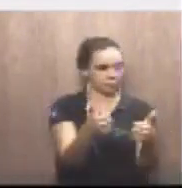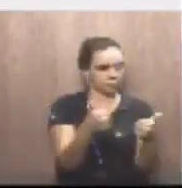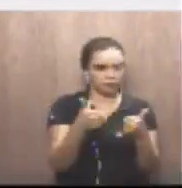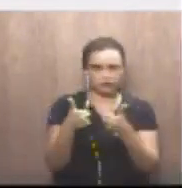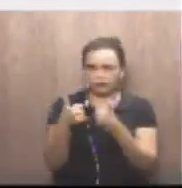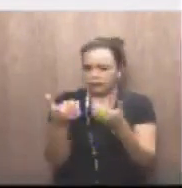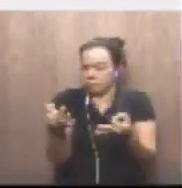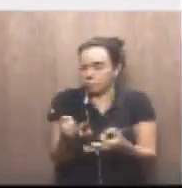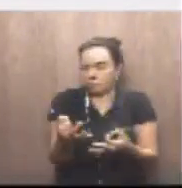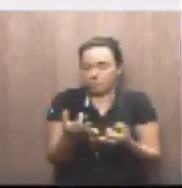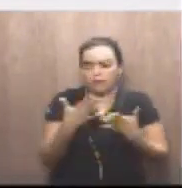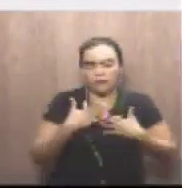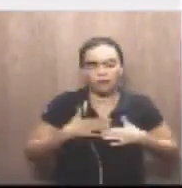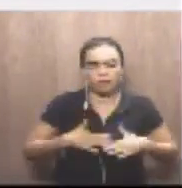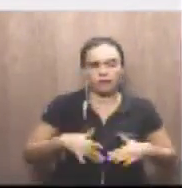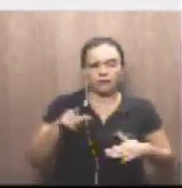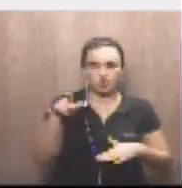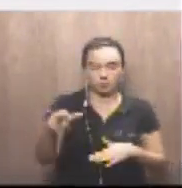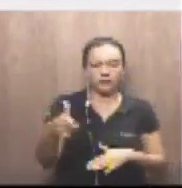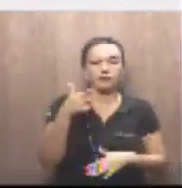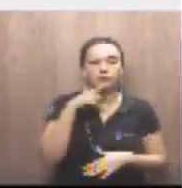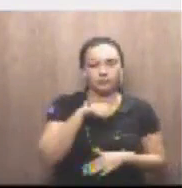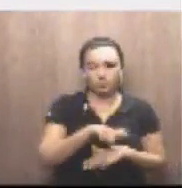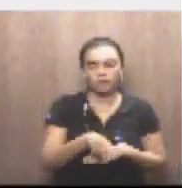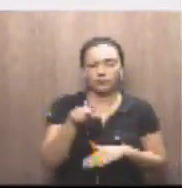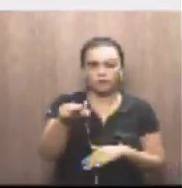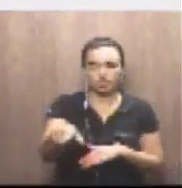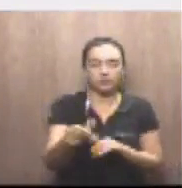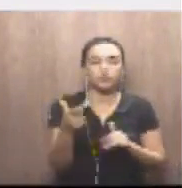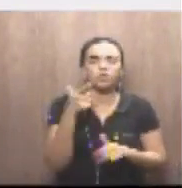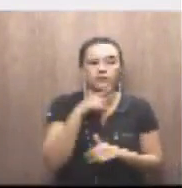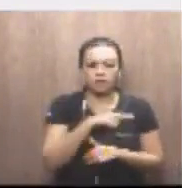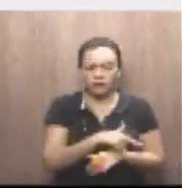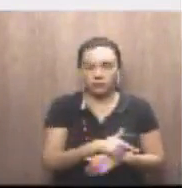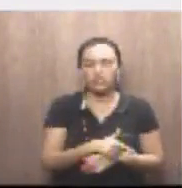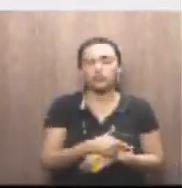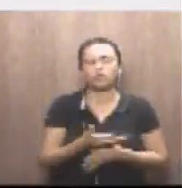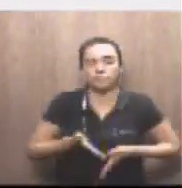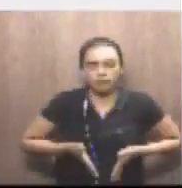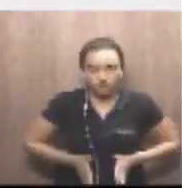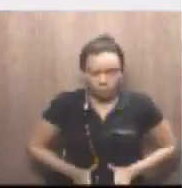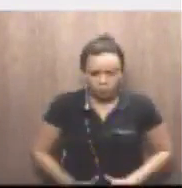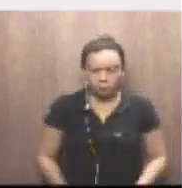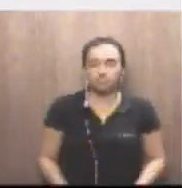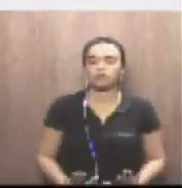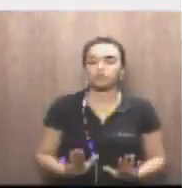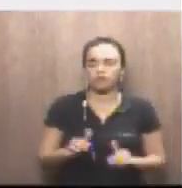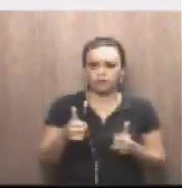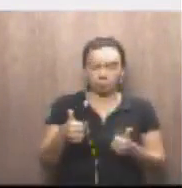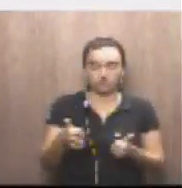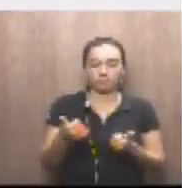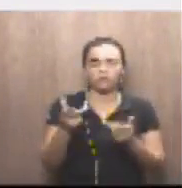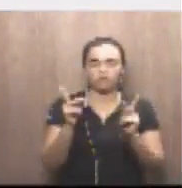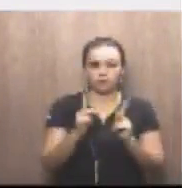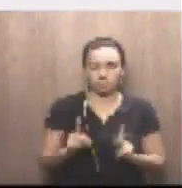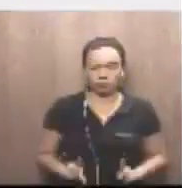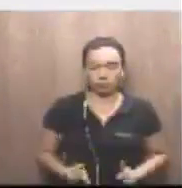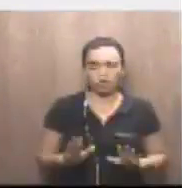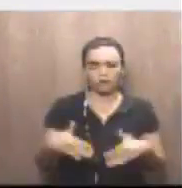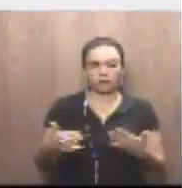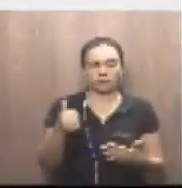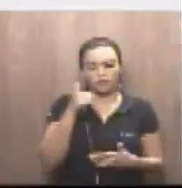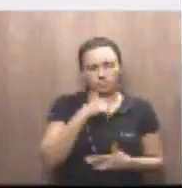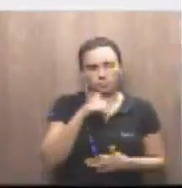tudo perfeito. Você é capaz, você dá conta de chegar aonde você quer chegar. Quando a